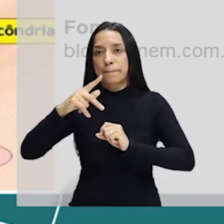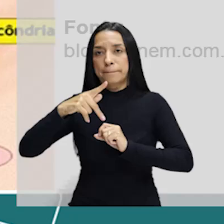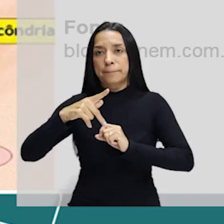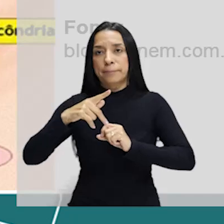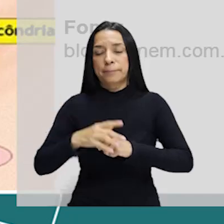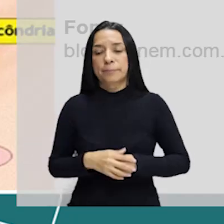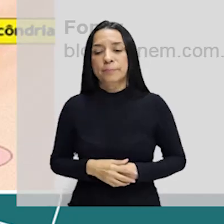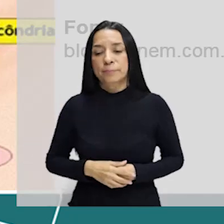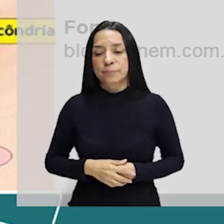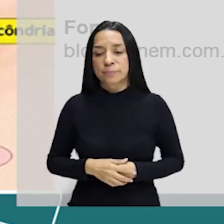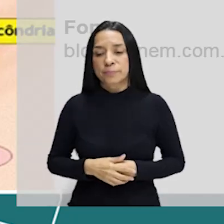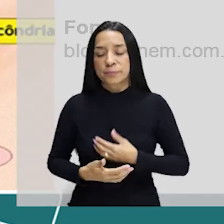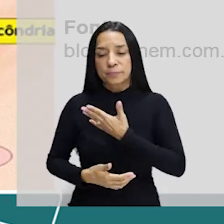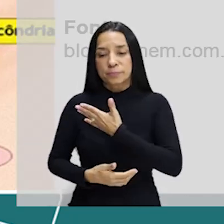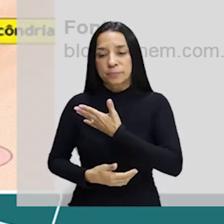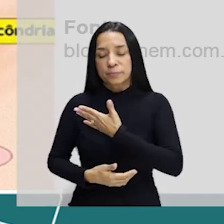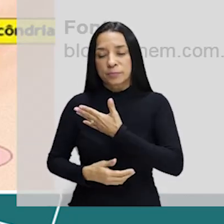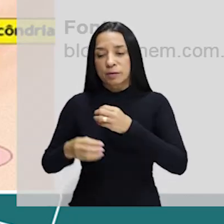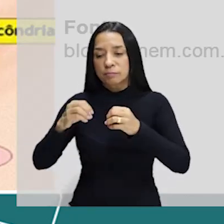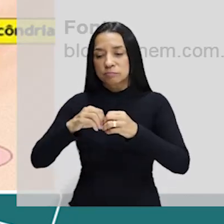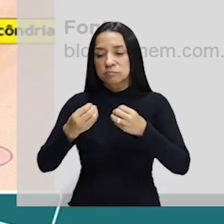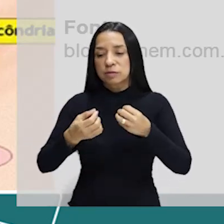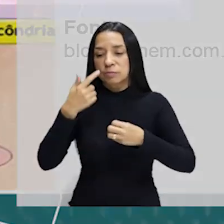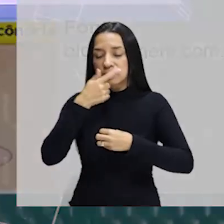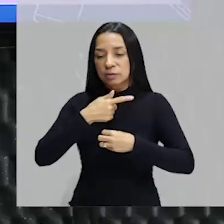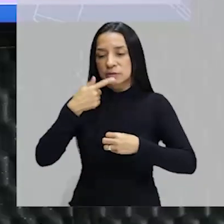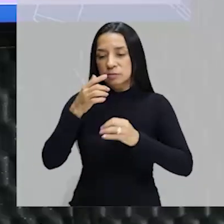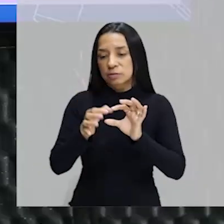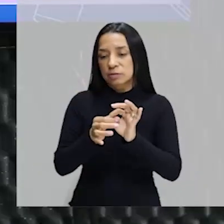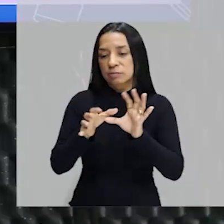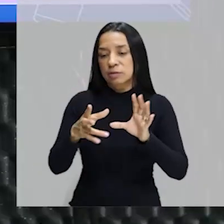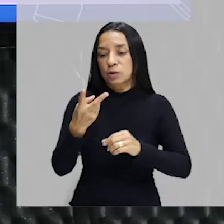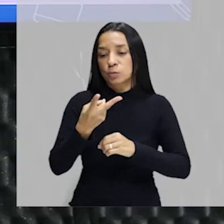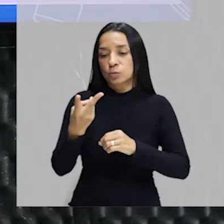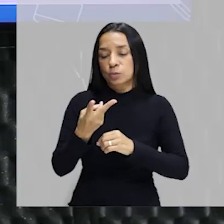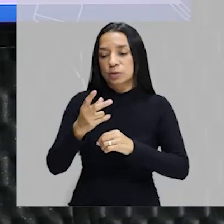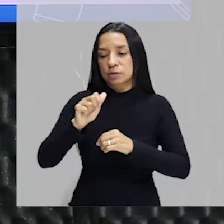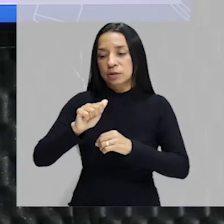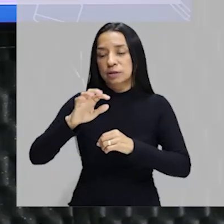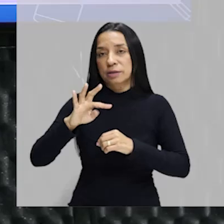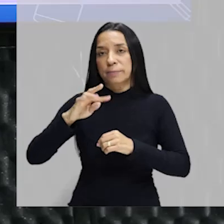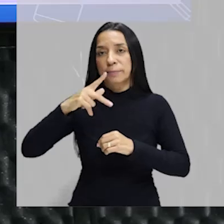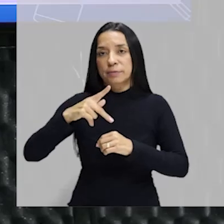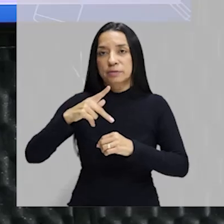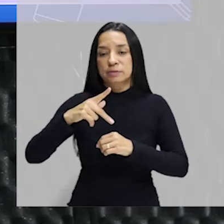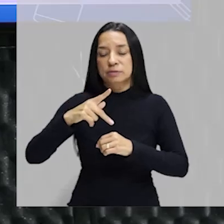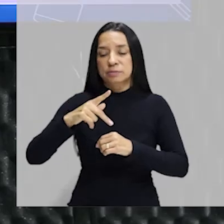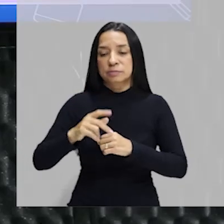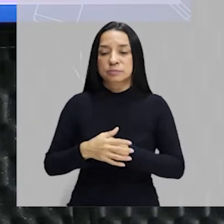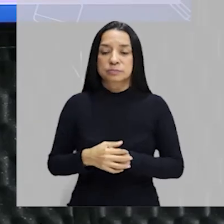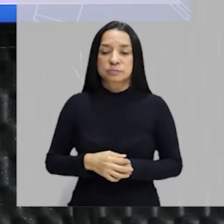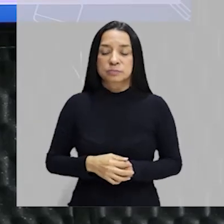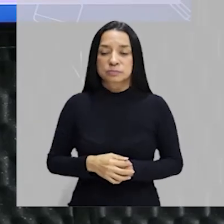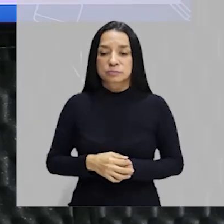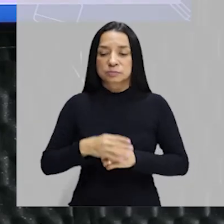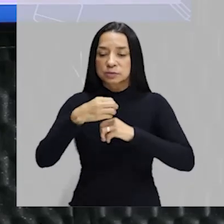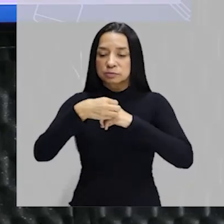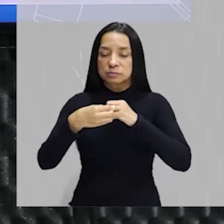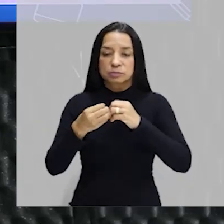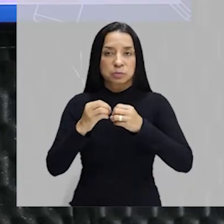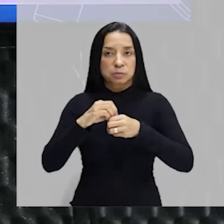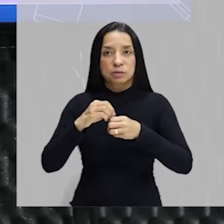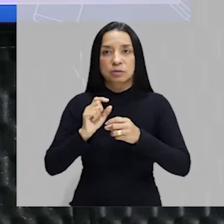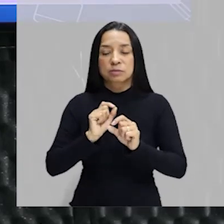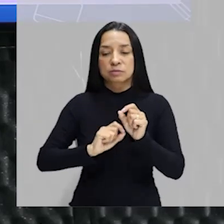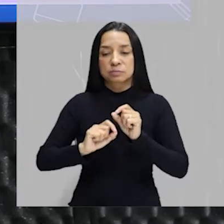tá certo? Então aqui, ó, quando quebra a glicose, libera 2 ATPs. tá? E aí o resultado, as moléculas que foram